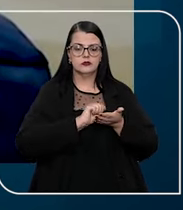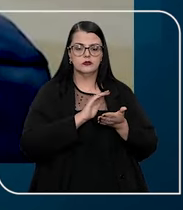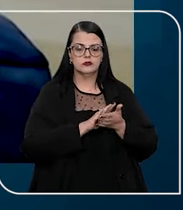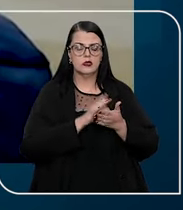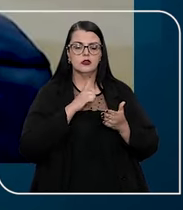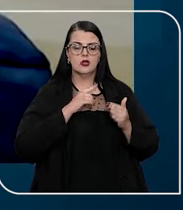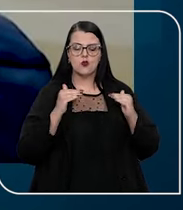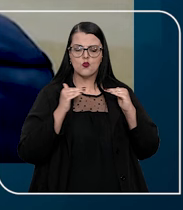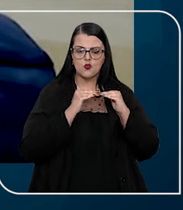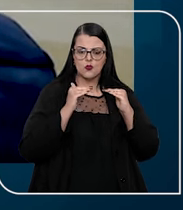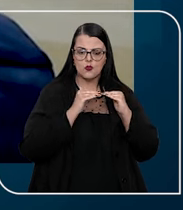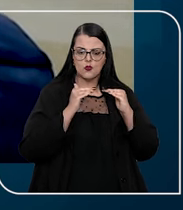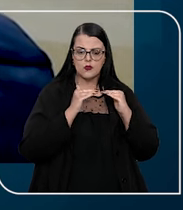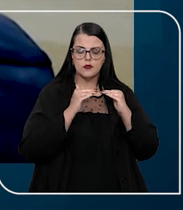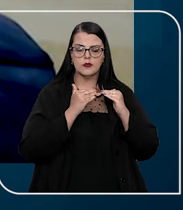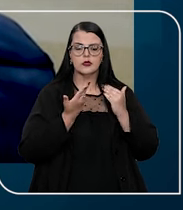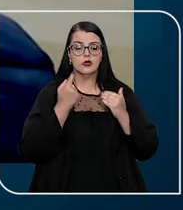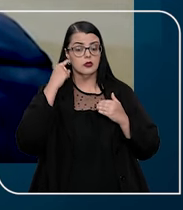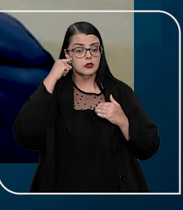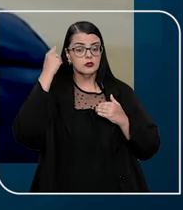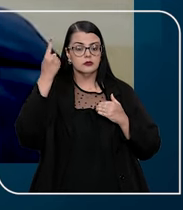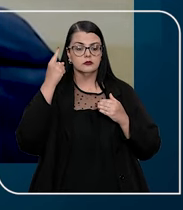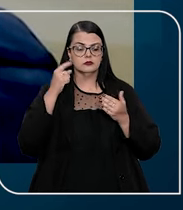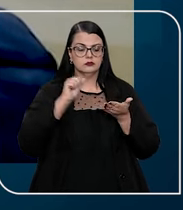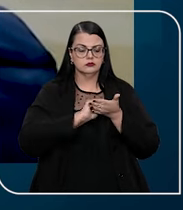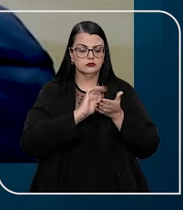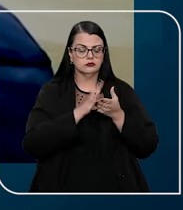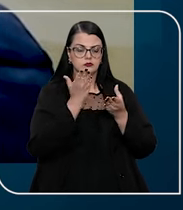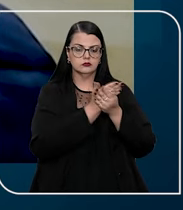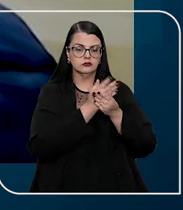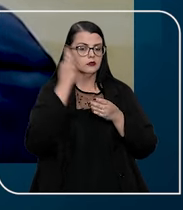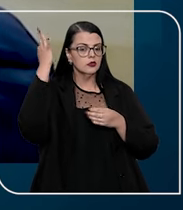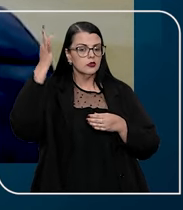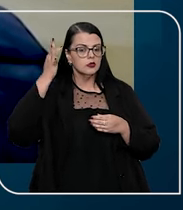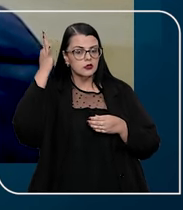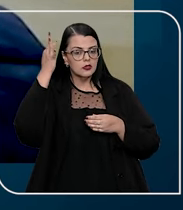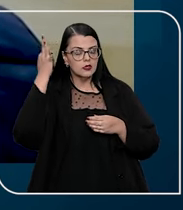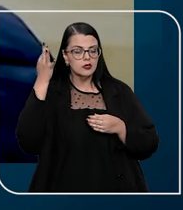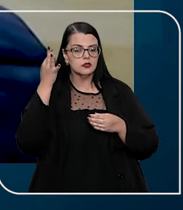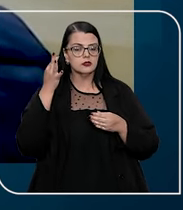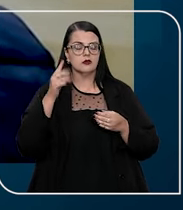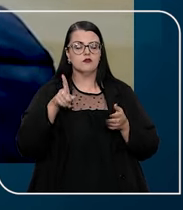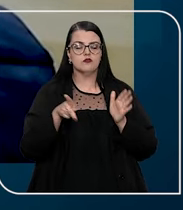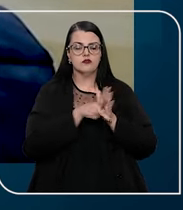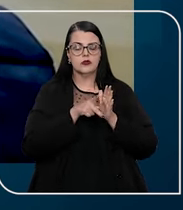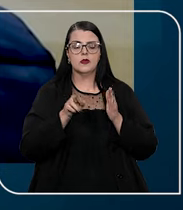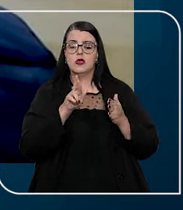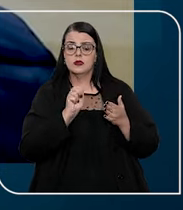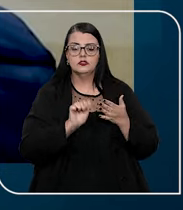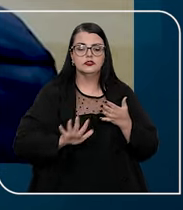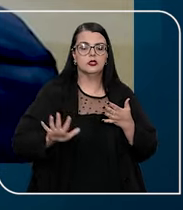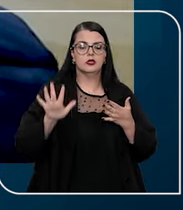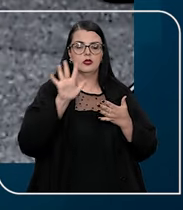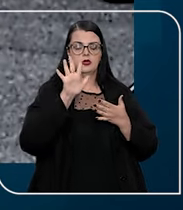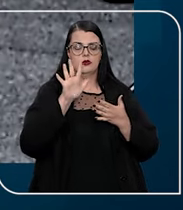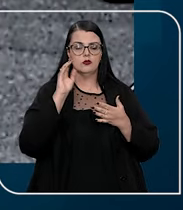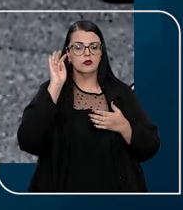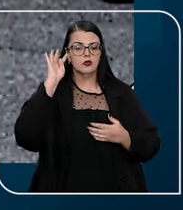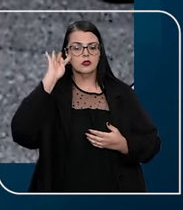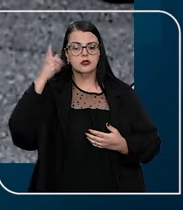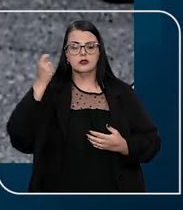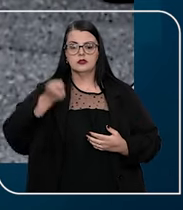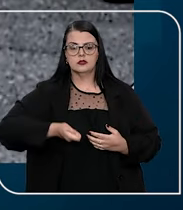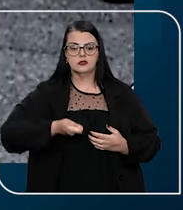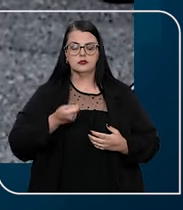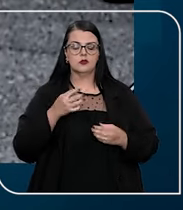tendo em vista a compatibilidade entre a hipótese dos Autos e as teses estabelecidas em repercussão Geral com a